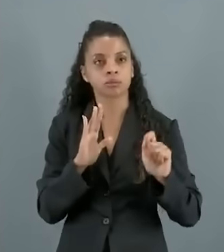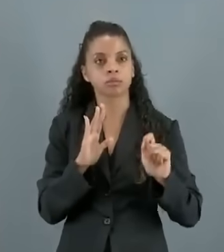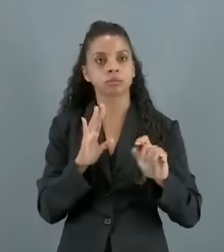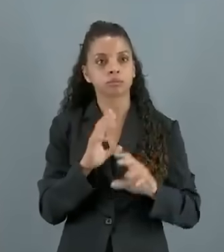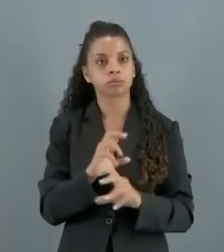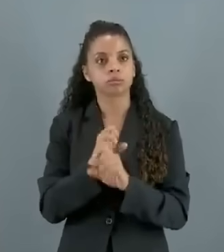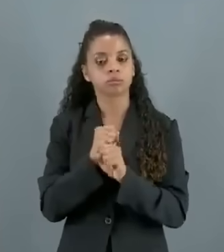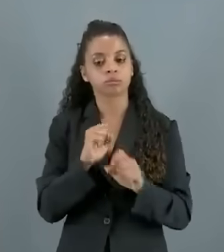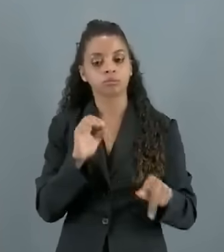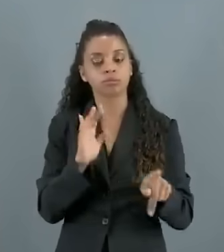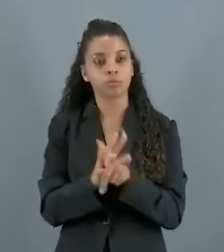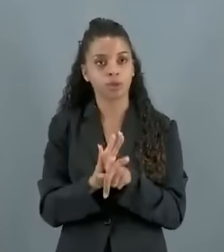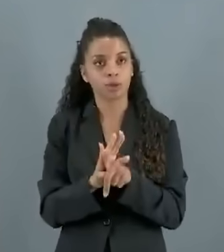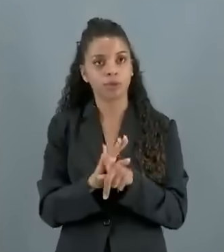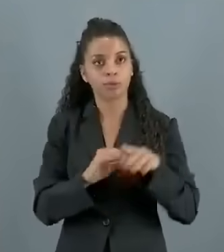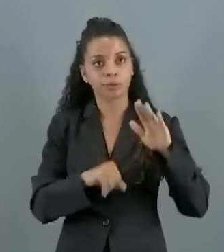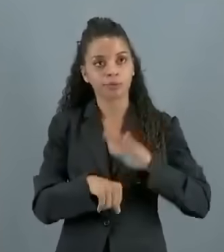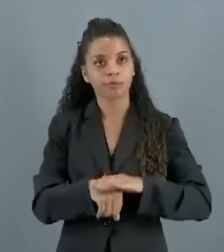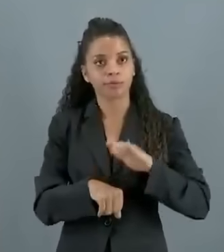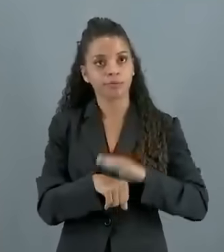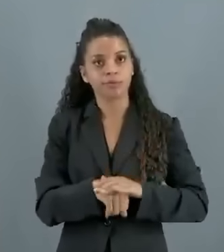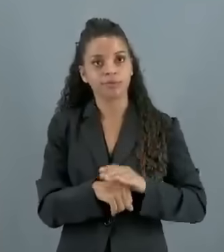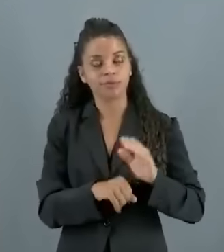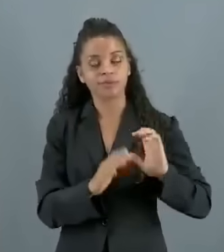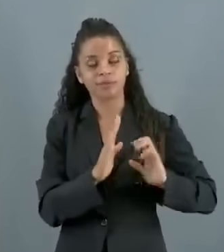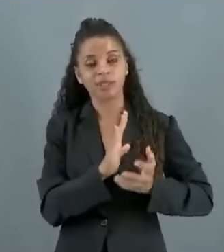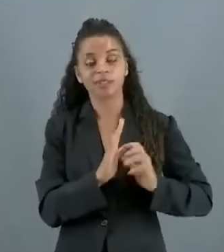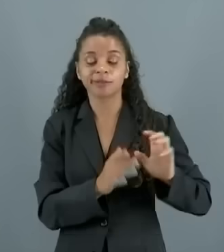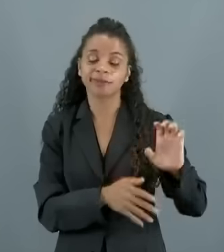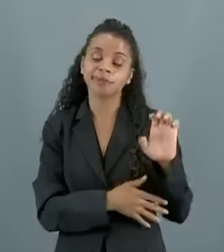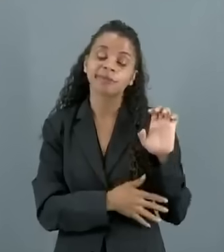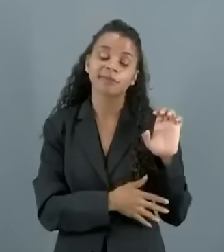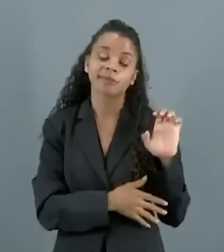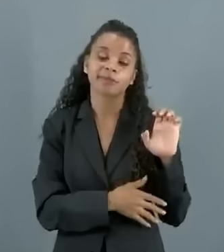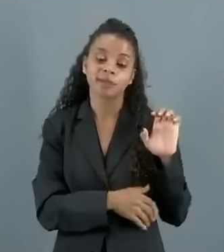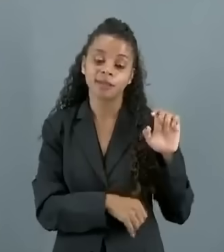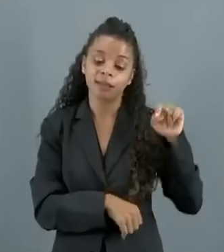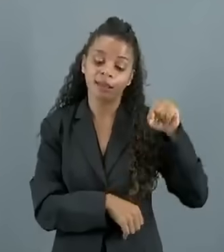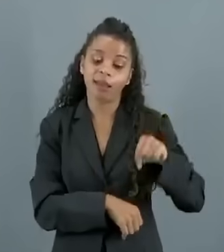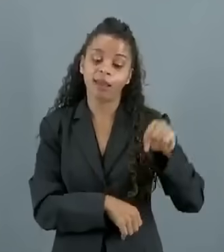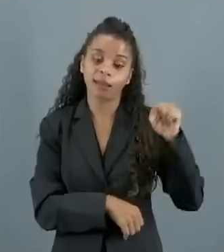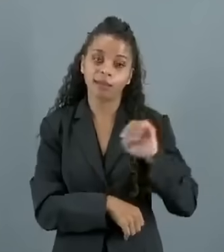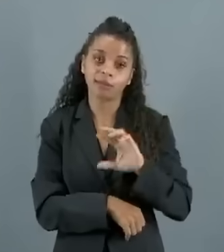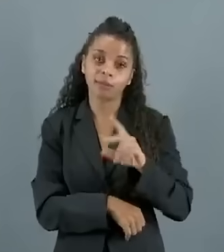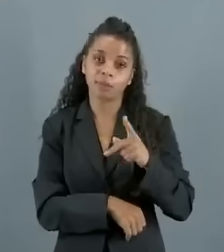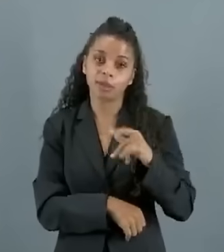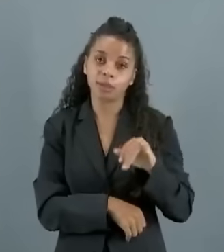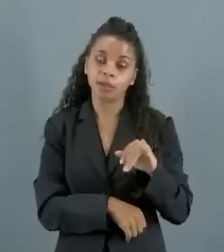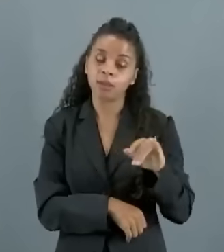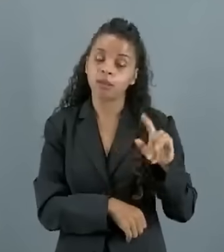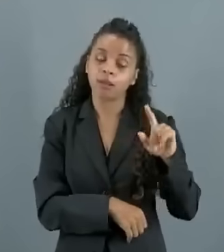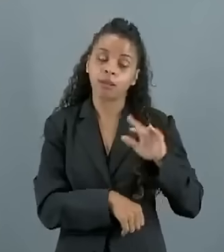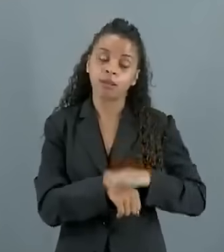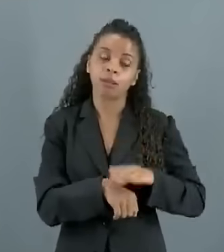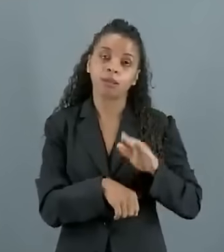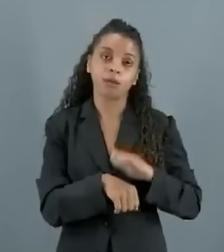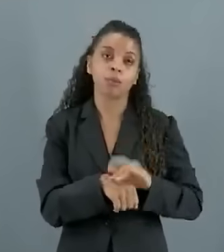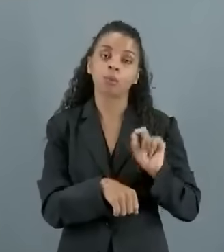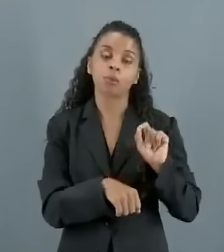à esquerda, que aqui vem blindando essa situação. Então, esse pedido de convocação, senhor presidente, se